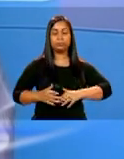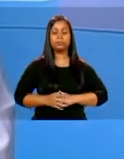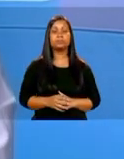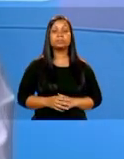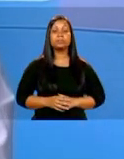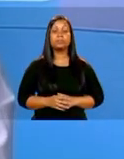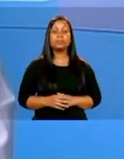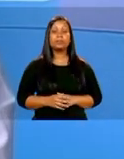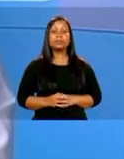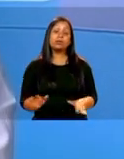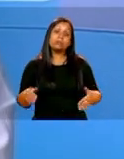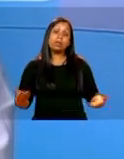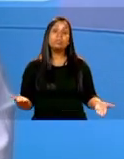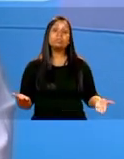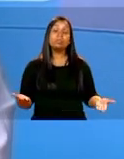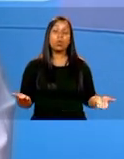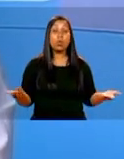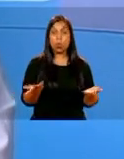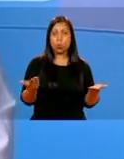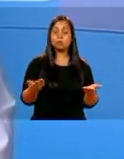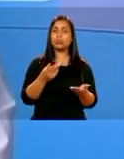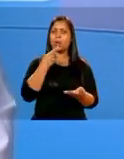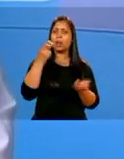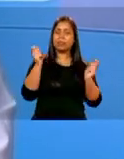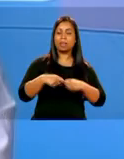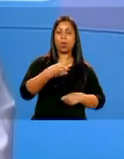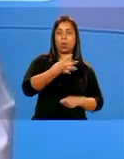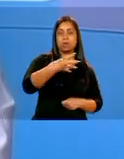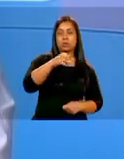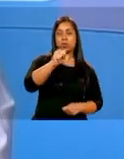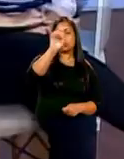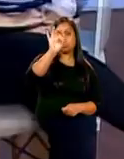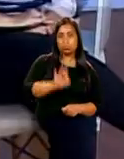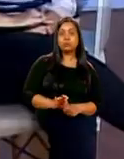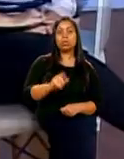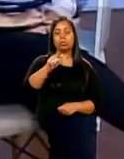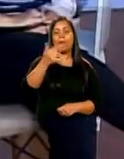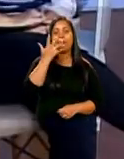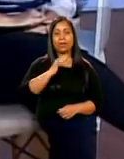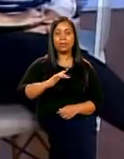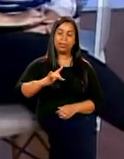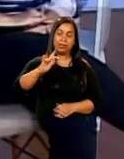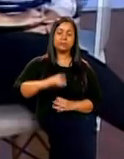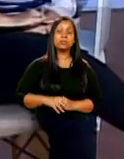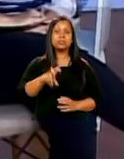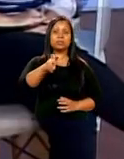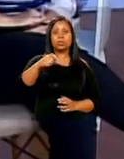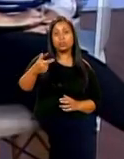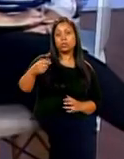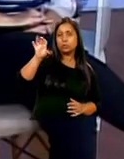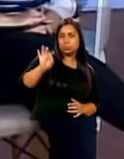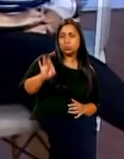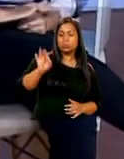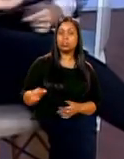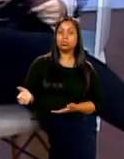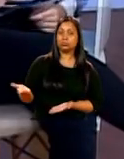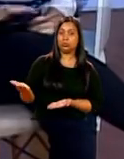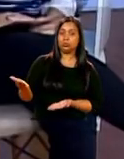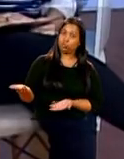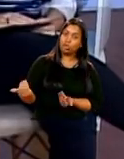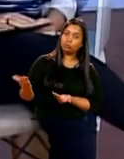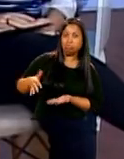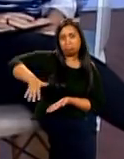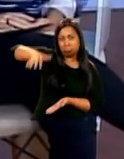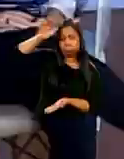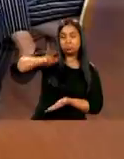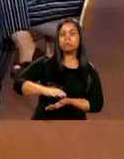meses, né? Então, hoje a gente pode dizer que 48% é infantil, criança, né? E 52% adulto. É bem